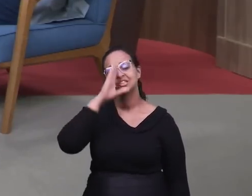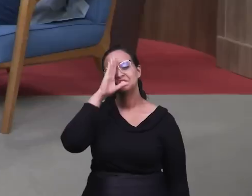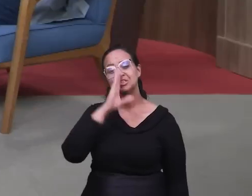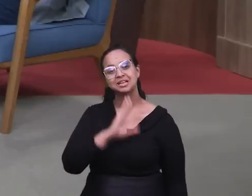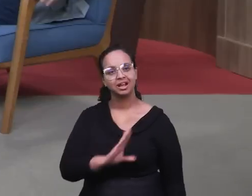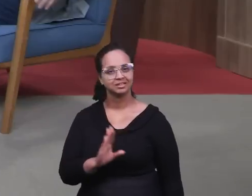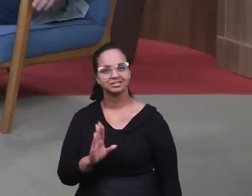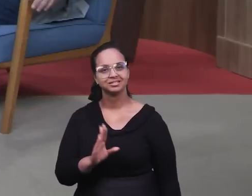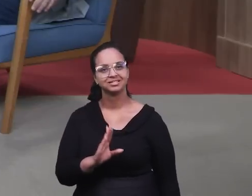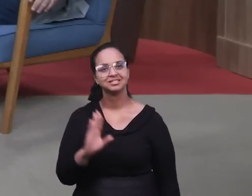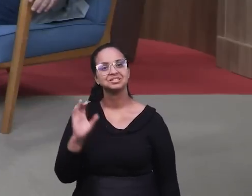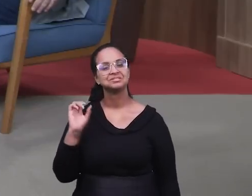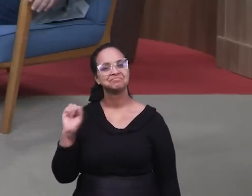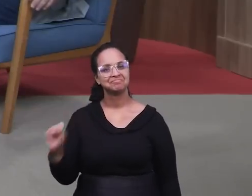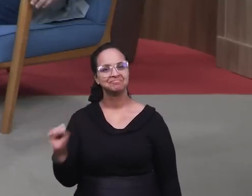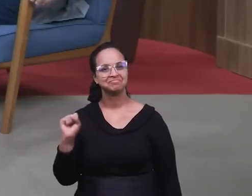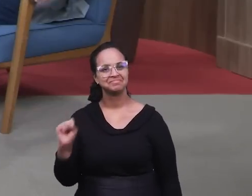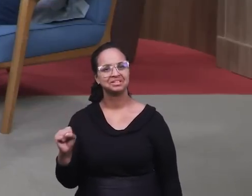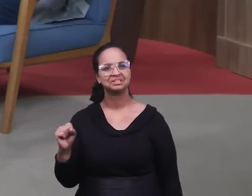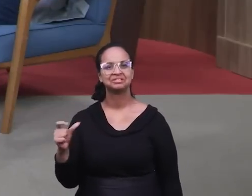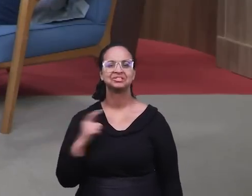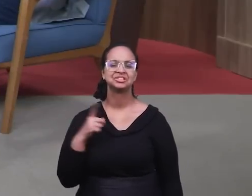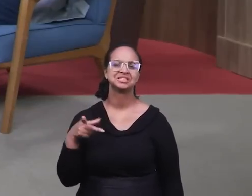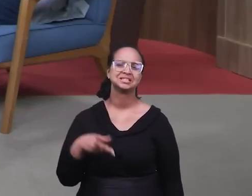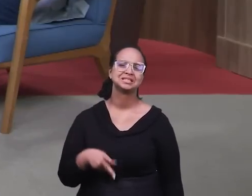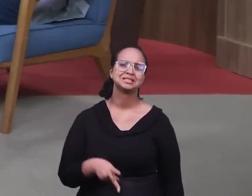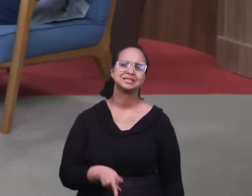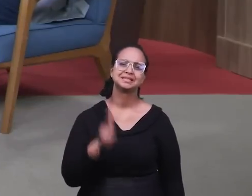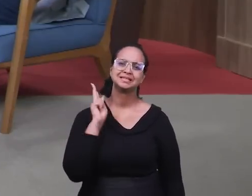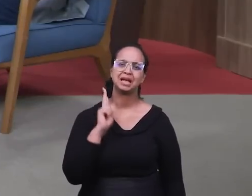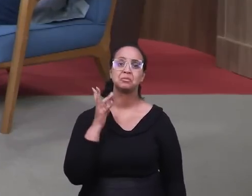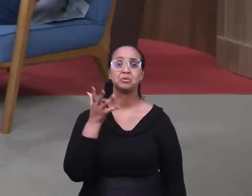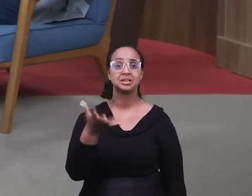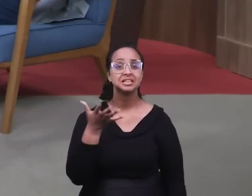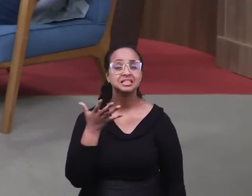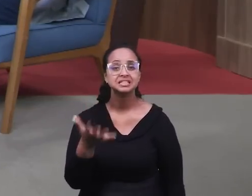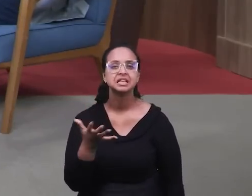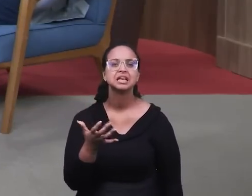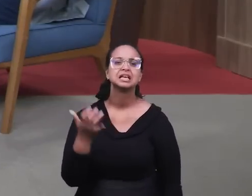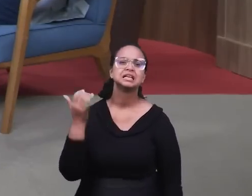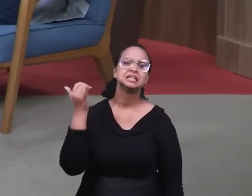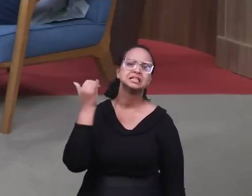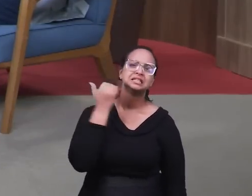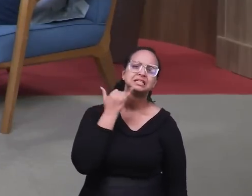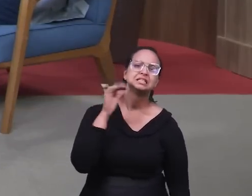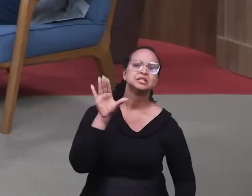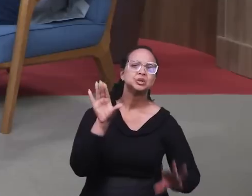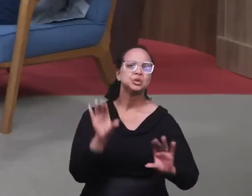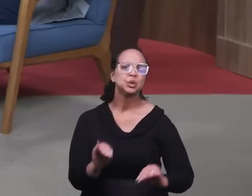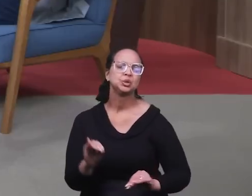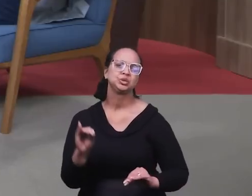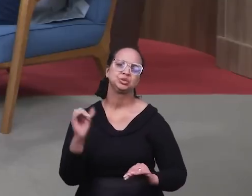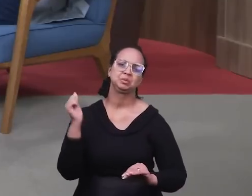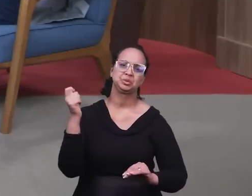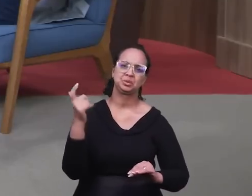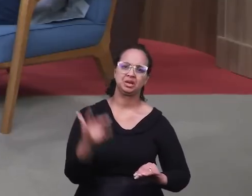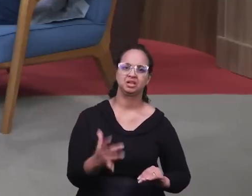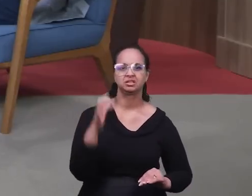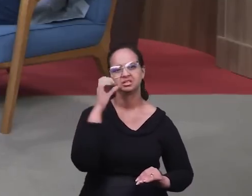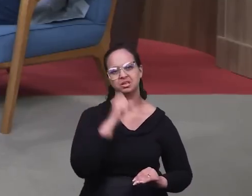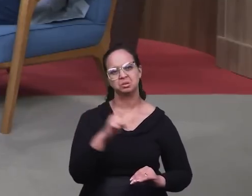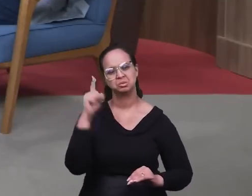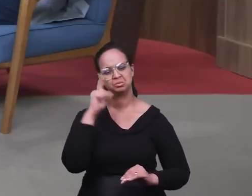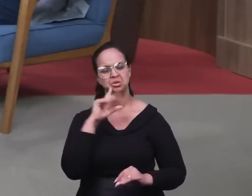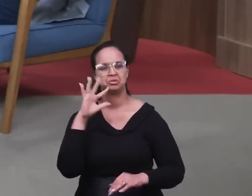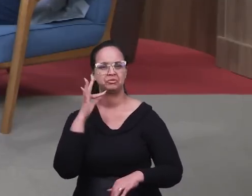é gratuita e que você pode fazer sempre que precisar. É sempre mesmo, de noite, de madrugada, sábado, domingo, feriado, quando